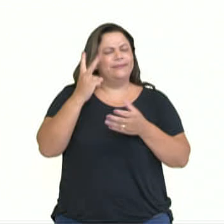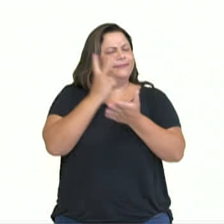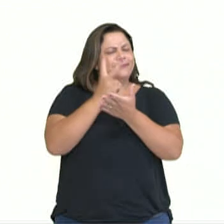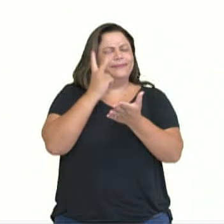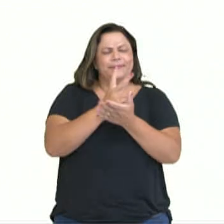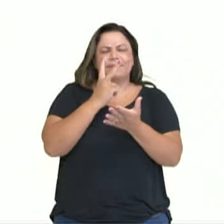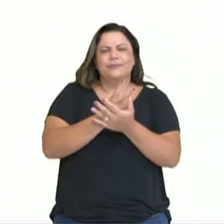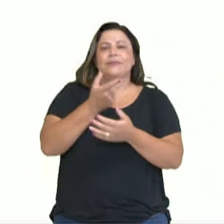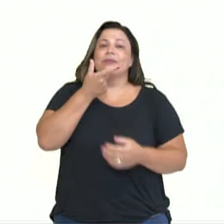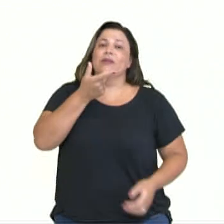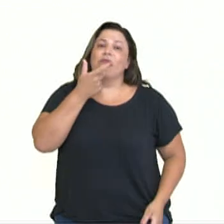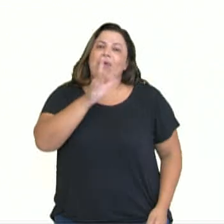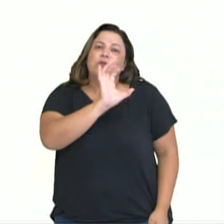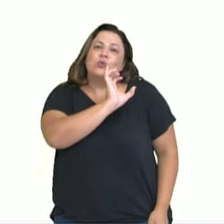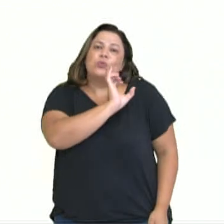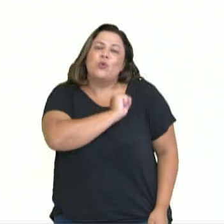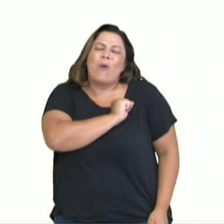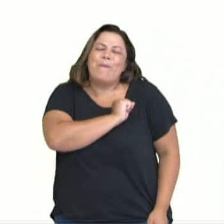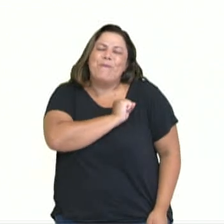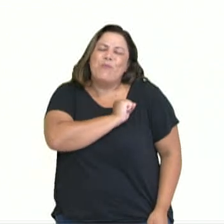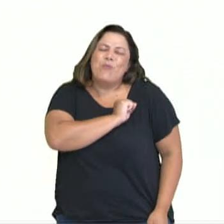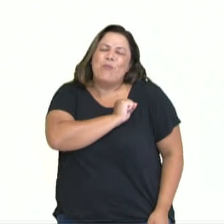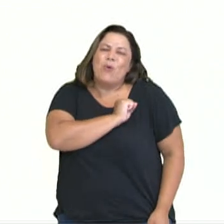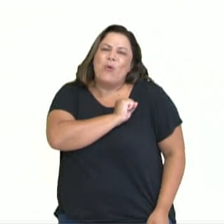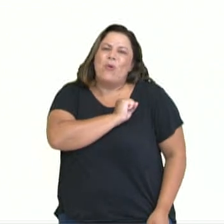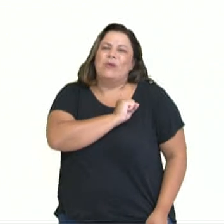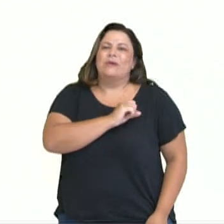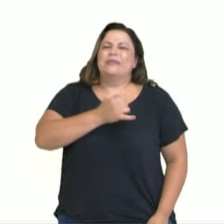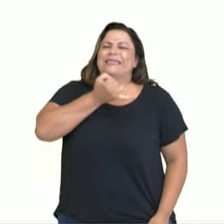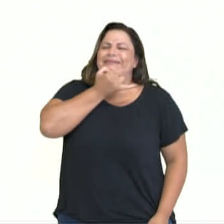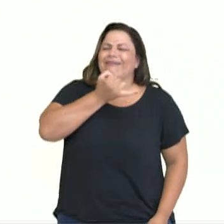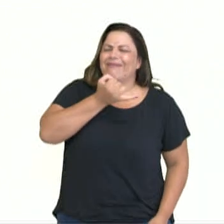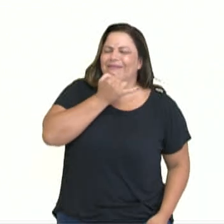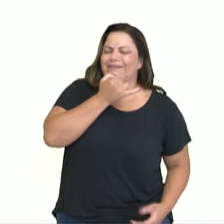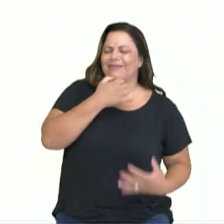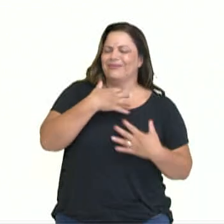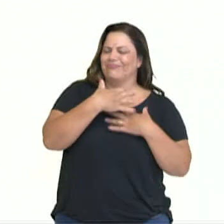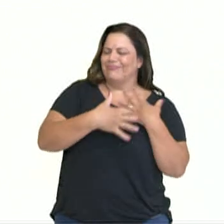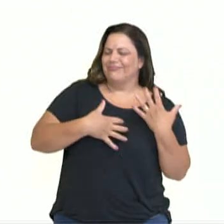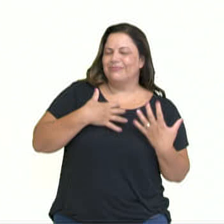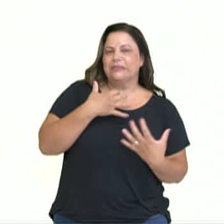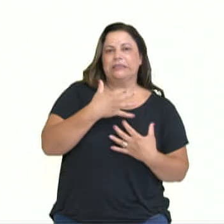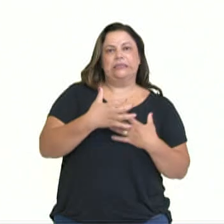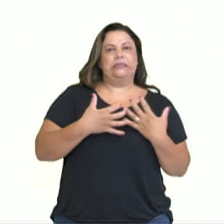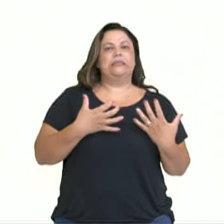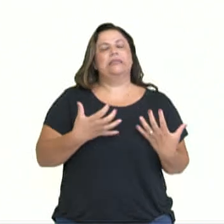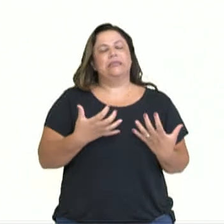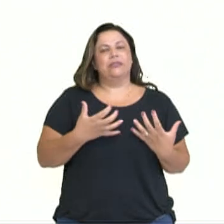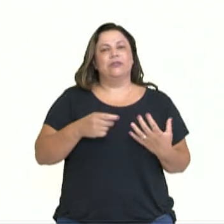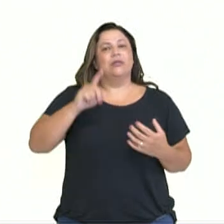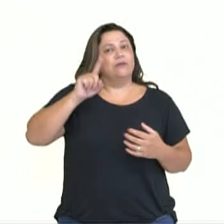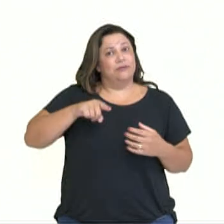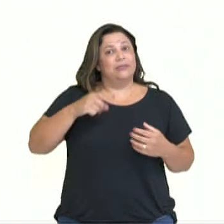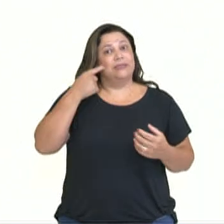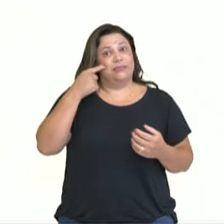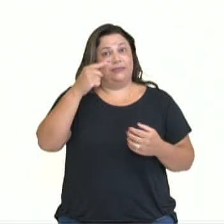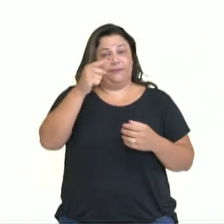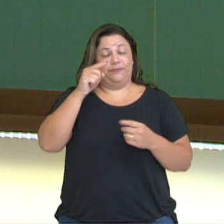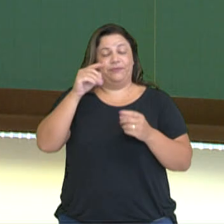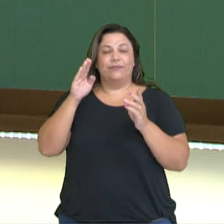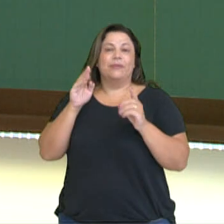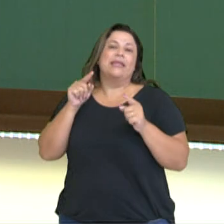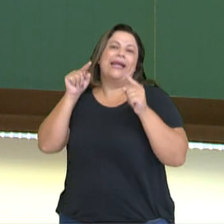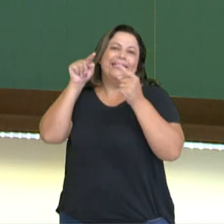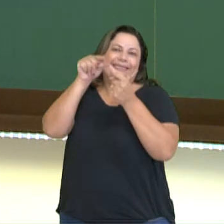da tristeza, da complexidade que é o amor, né? E isso a gente vai ver em outros poetas também. Mas Flor Bela Espanca, especificamente,